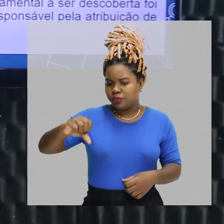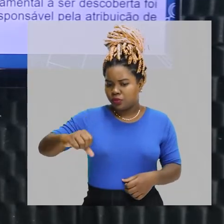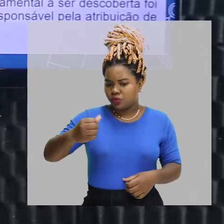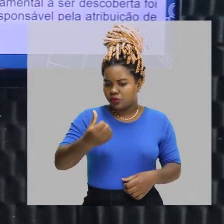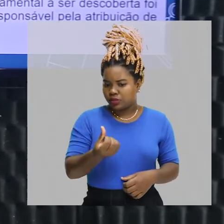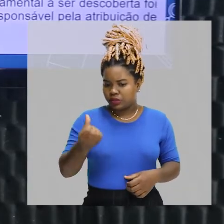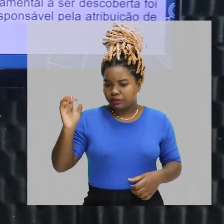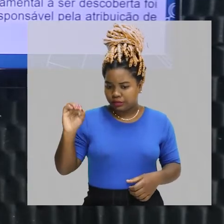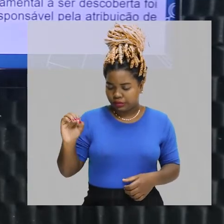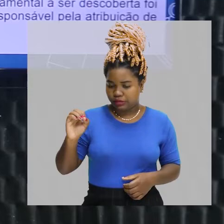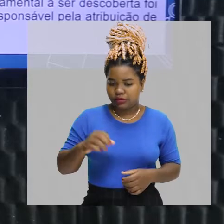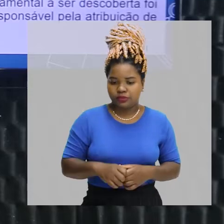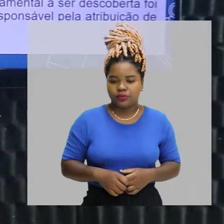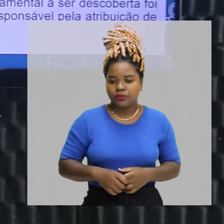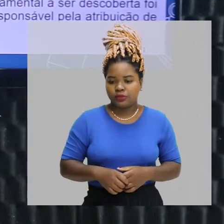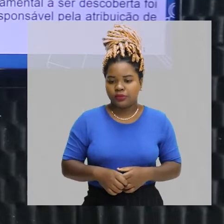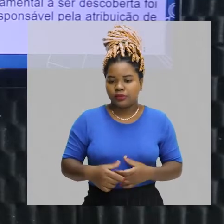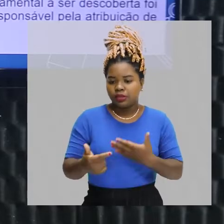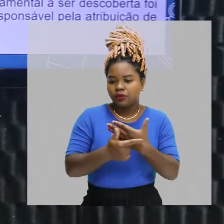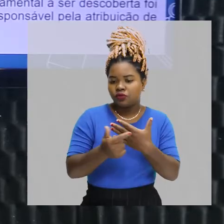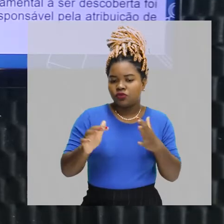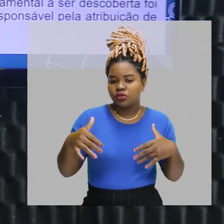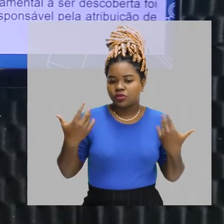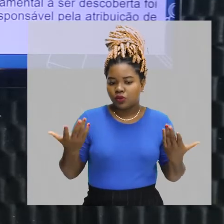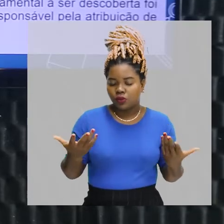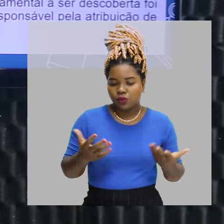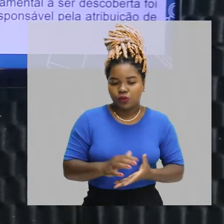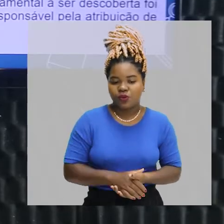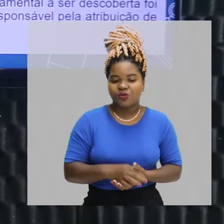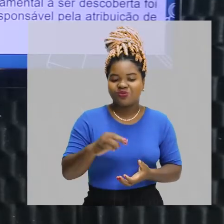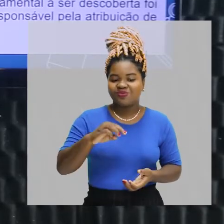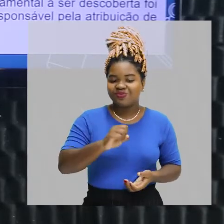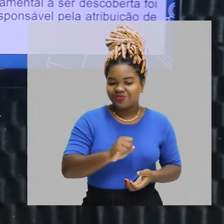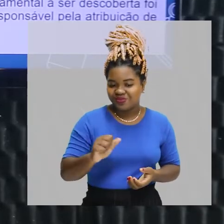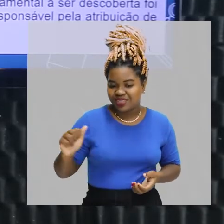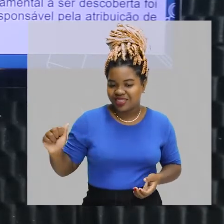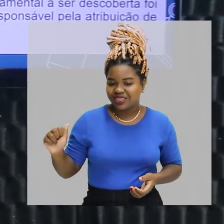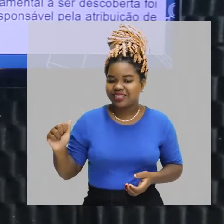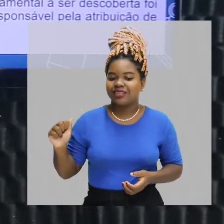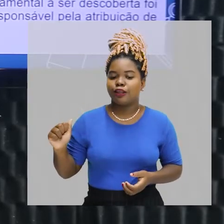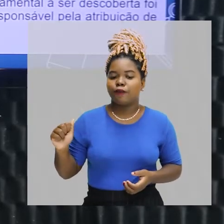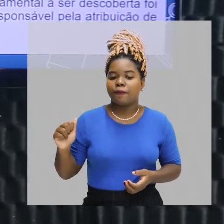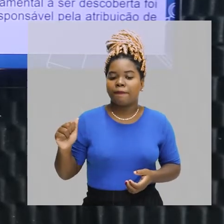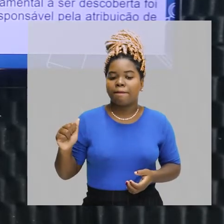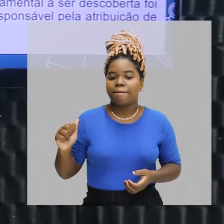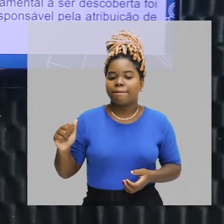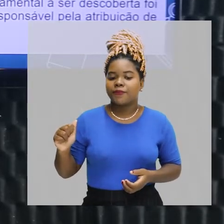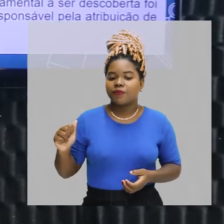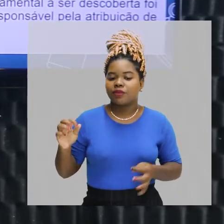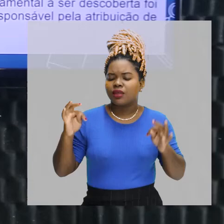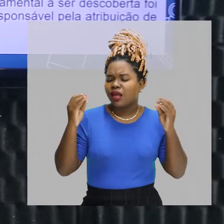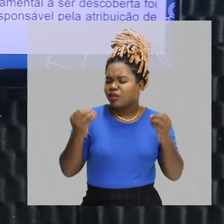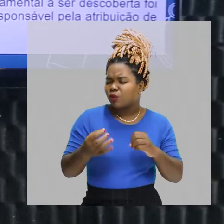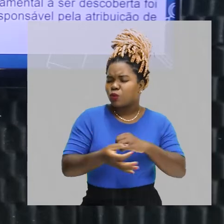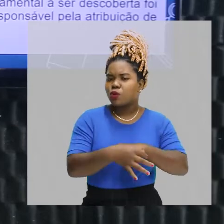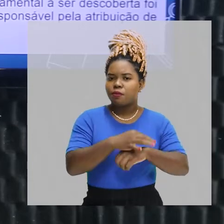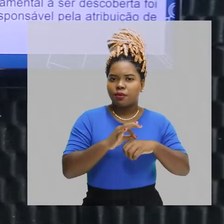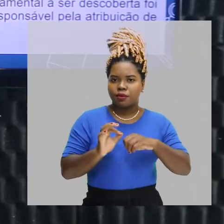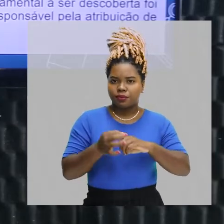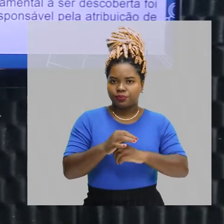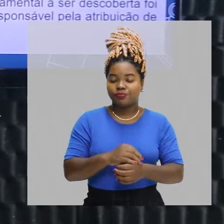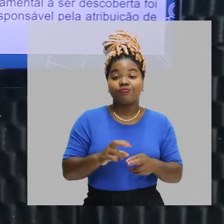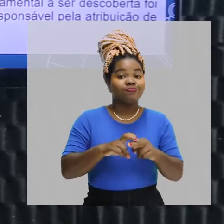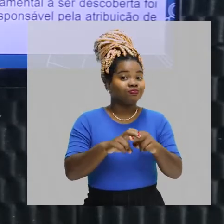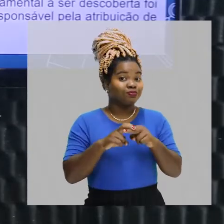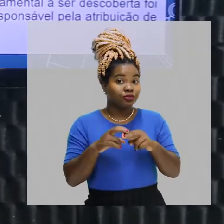1960, certo? E é responsável pela atribuição de massa a todas as demais partículas. Por